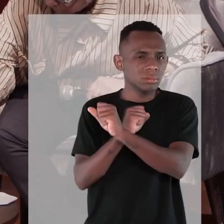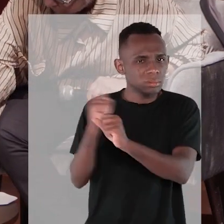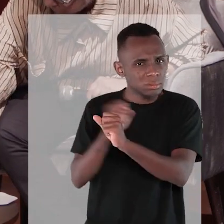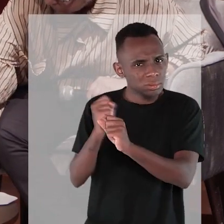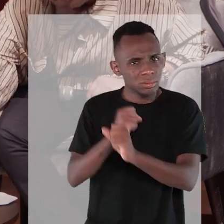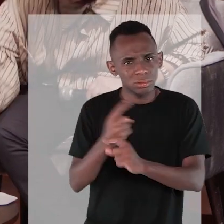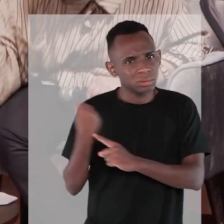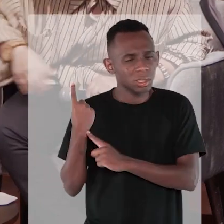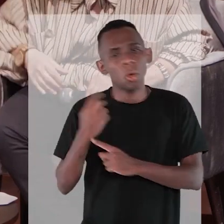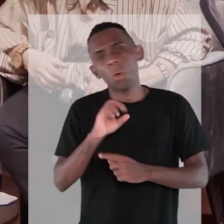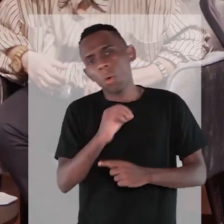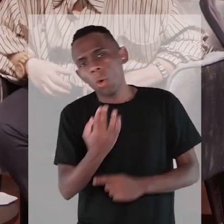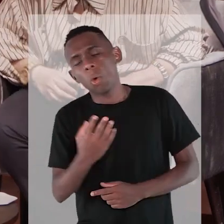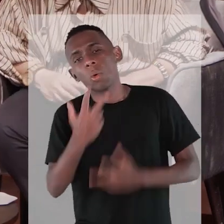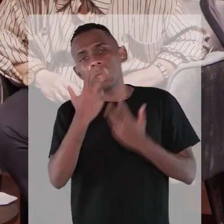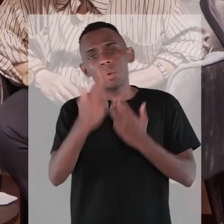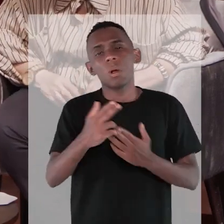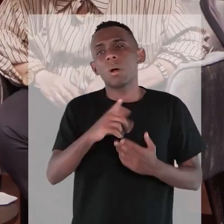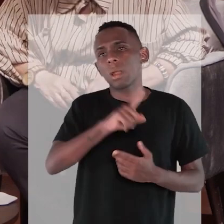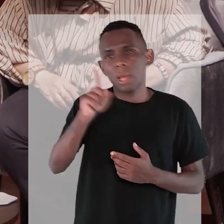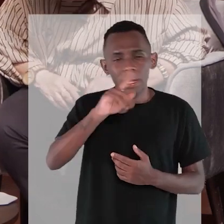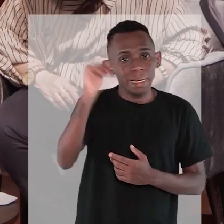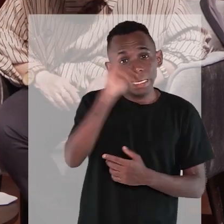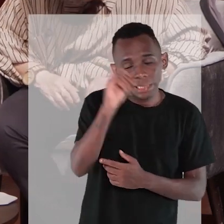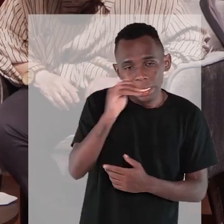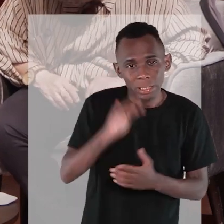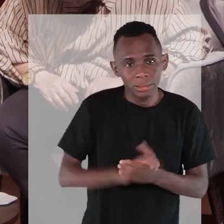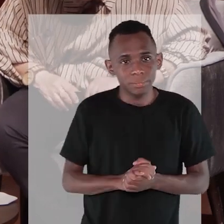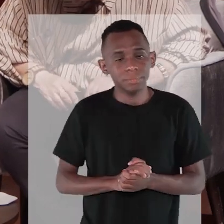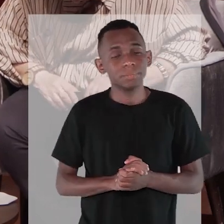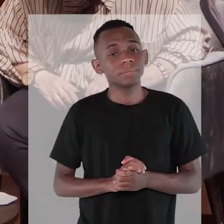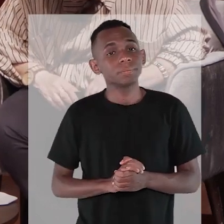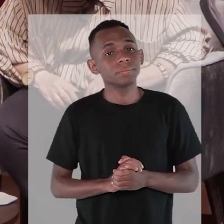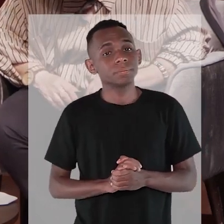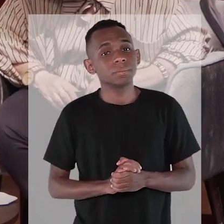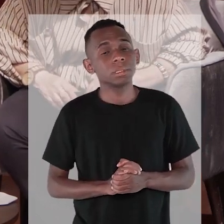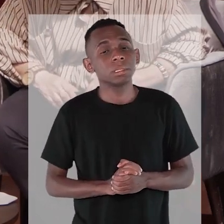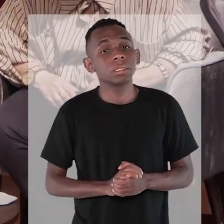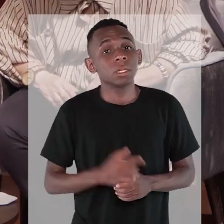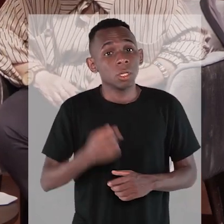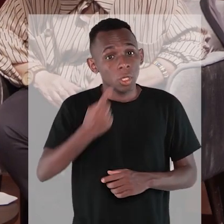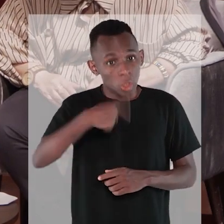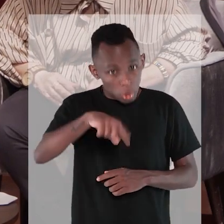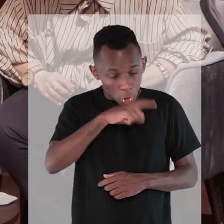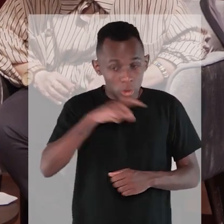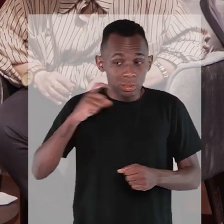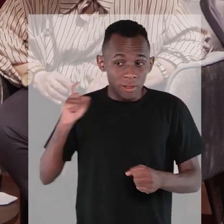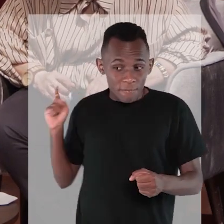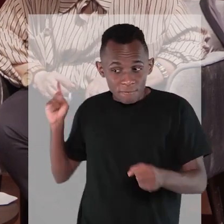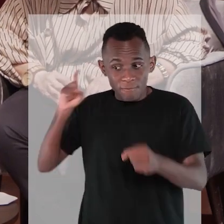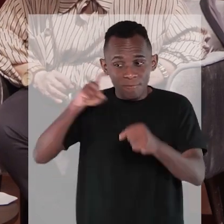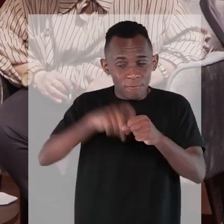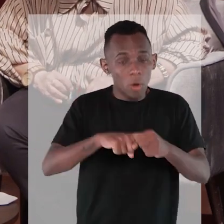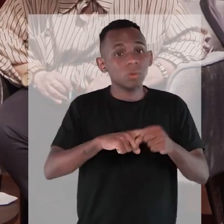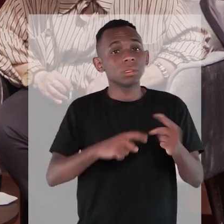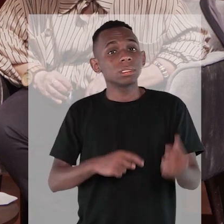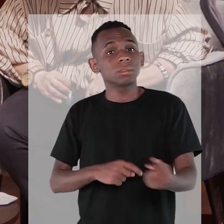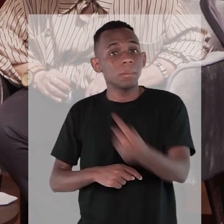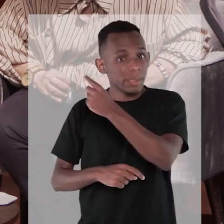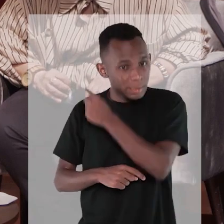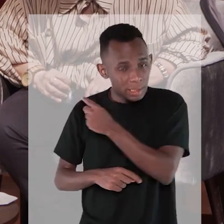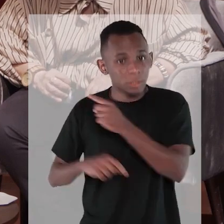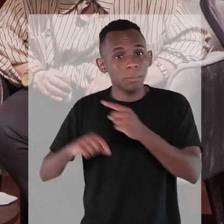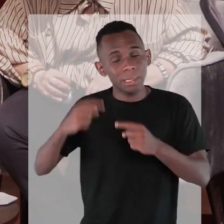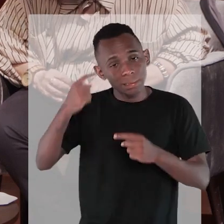né? Para mim, pelo menos, e foi o que a gente conversou muito, a gente retorna ao passado para ajudar a pensar o presente. Então,